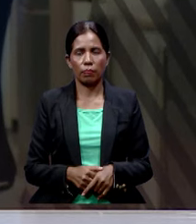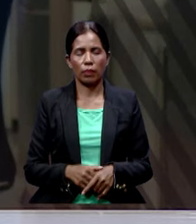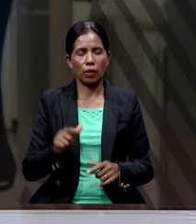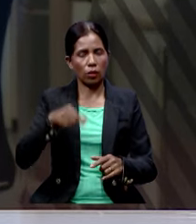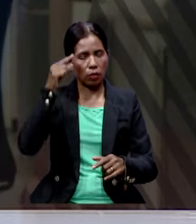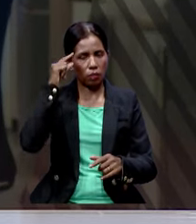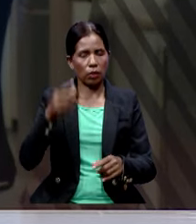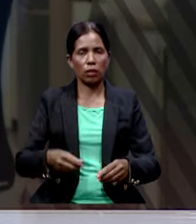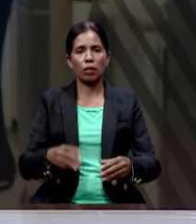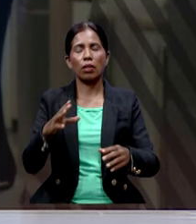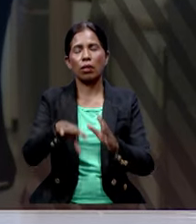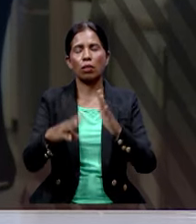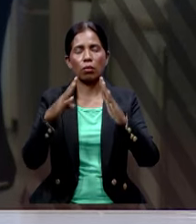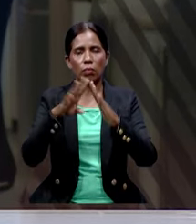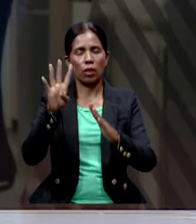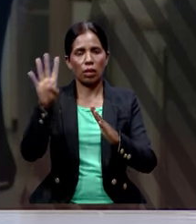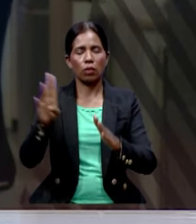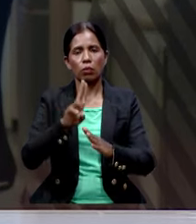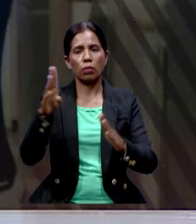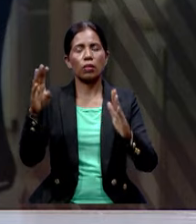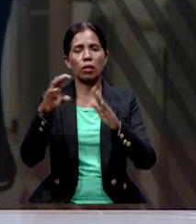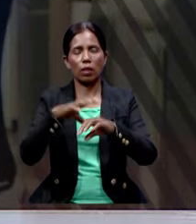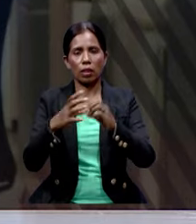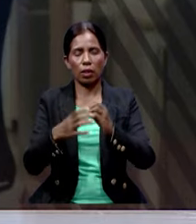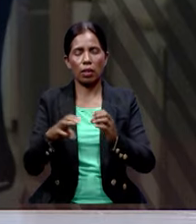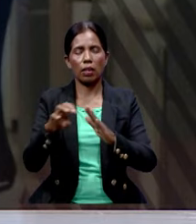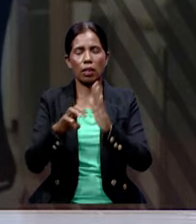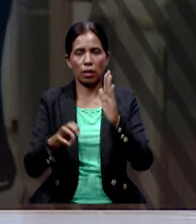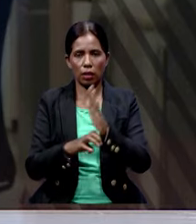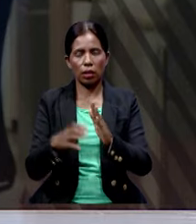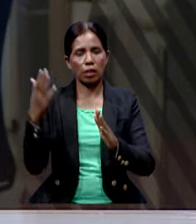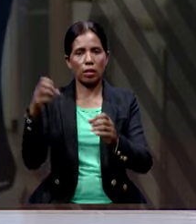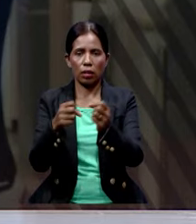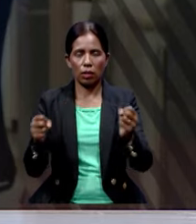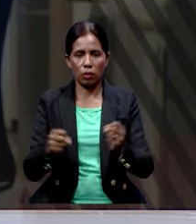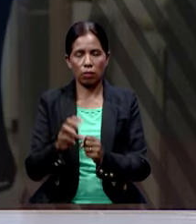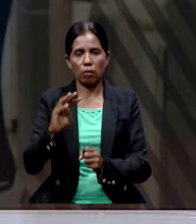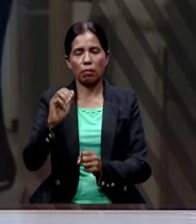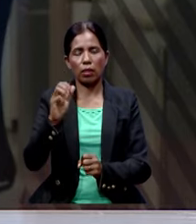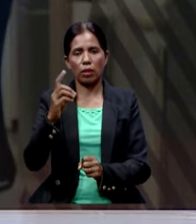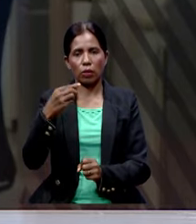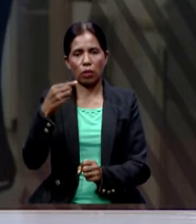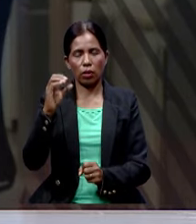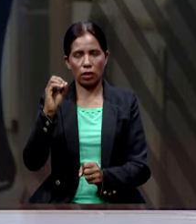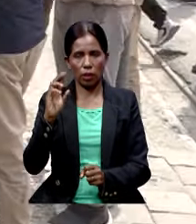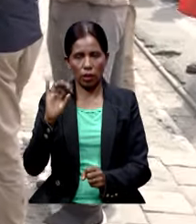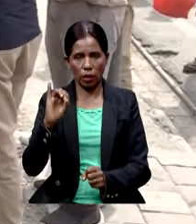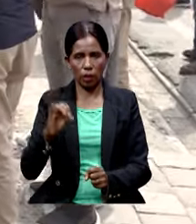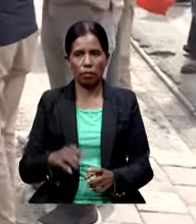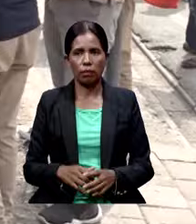Governo sai uma kainhat nebe oku para estado hori halo negosu i aldeia Rosario, suku Madohi.